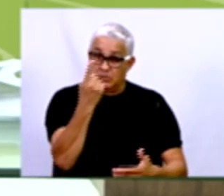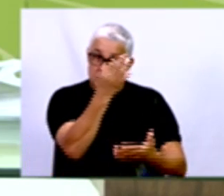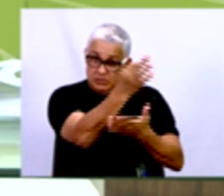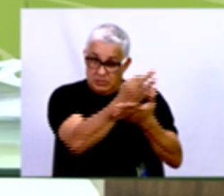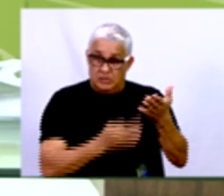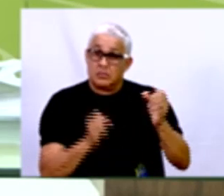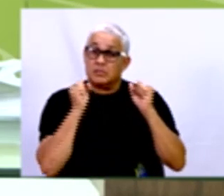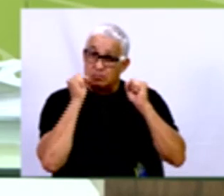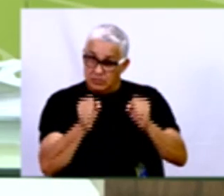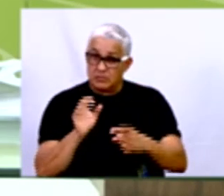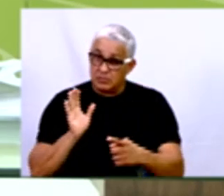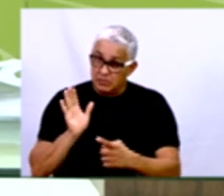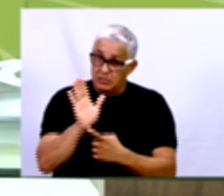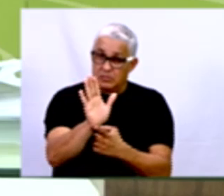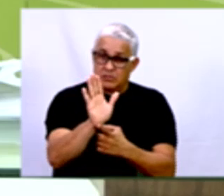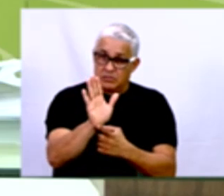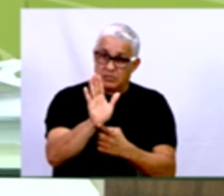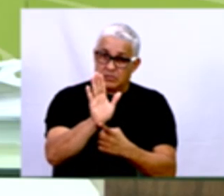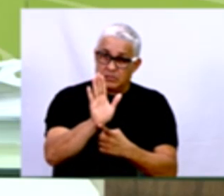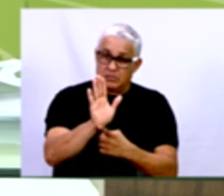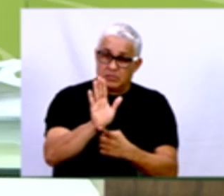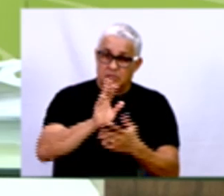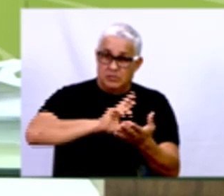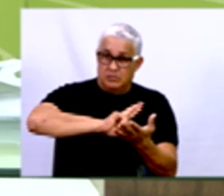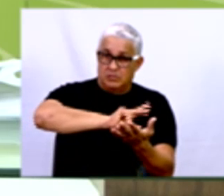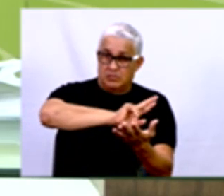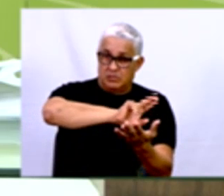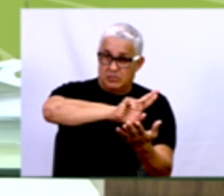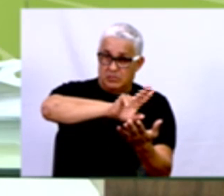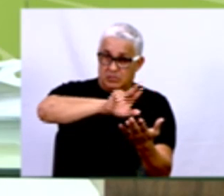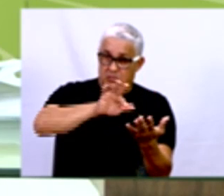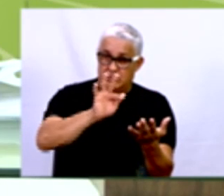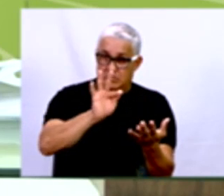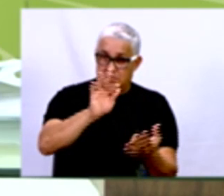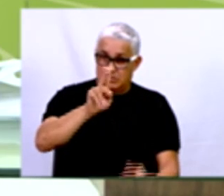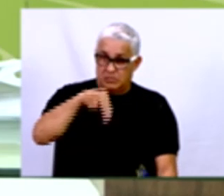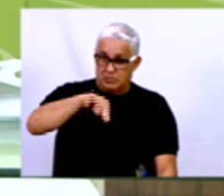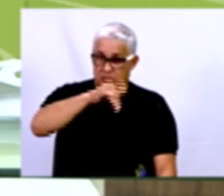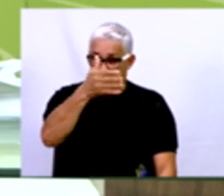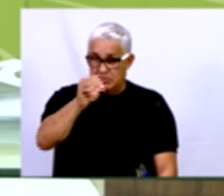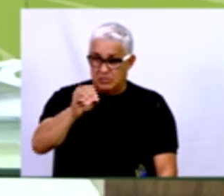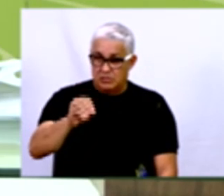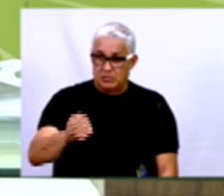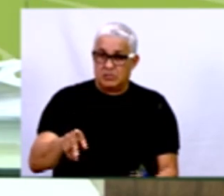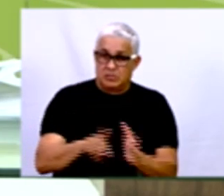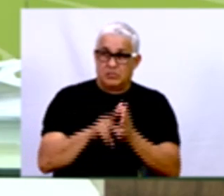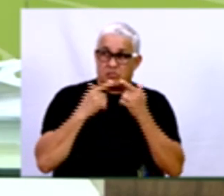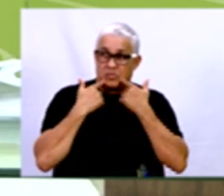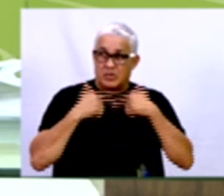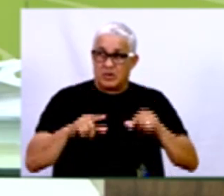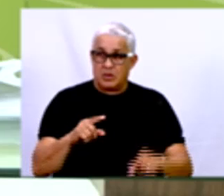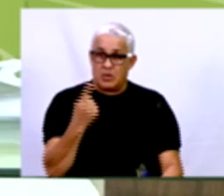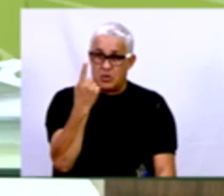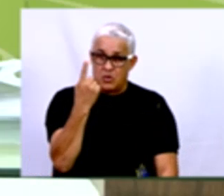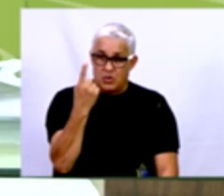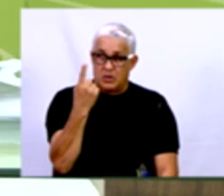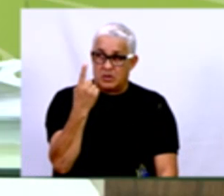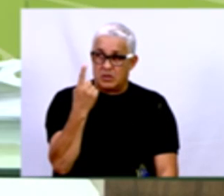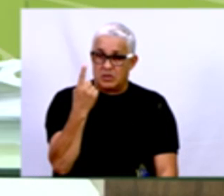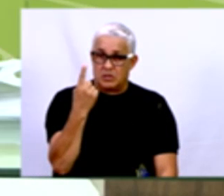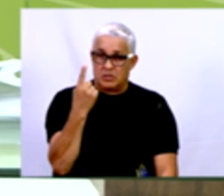pode sim apresentar mais de uma função de linguagem, né? Mas uma delas